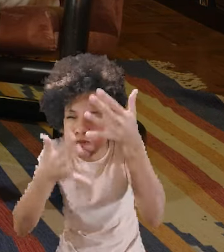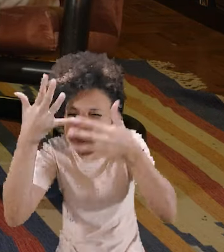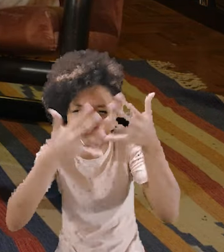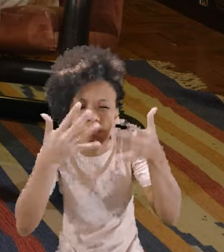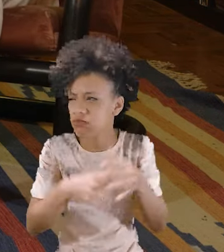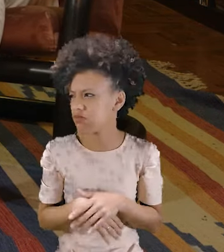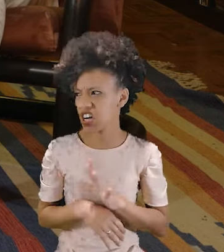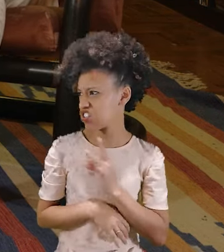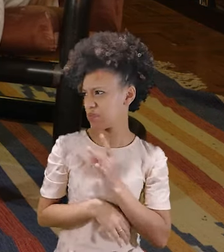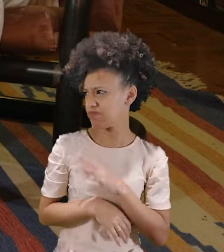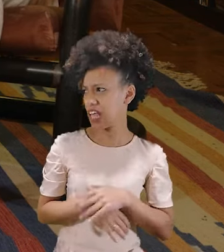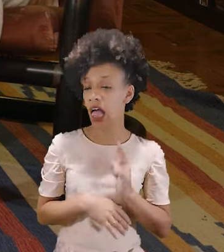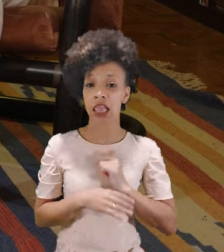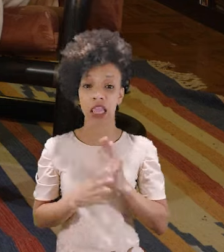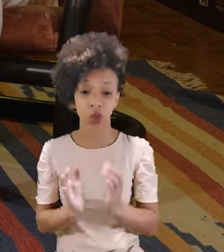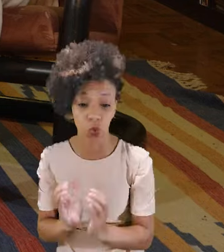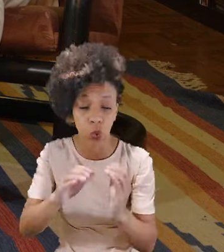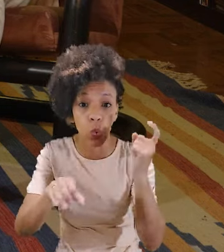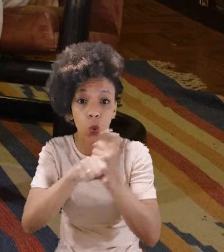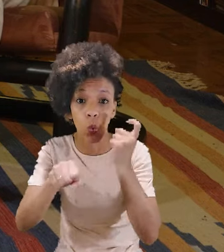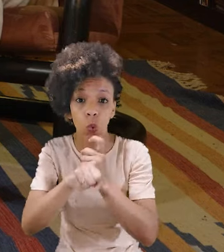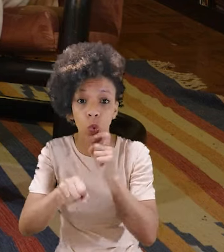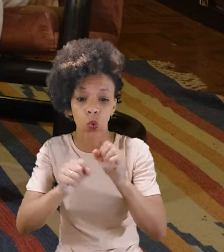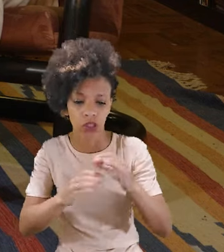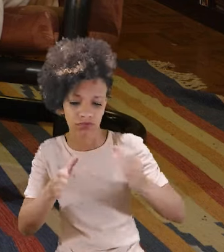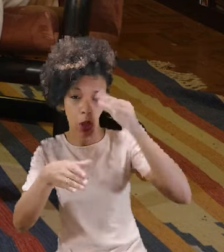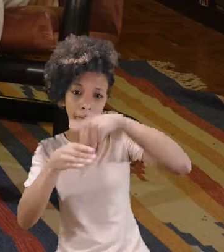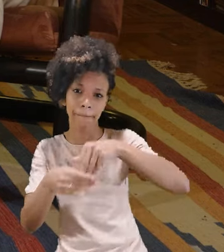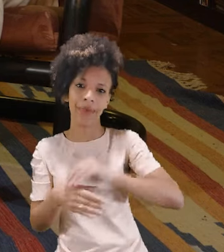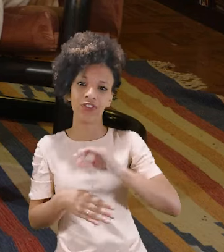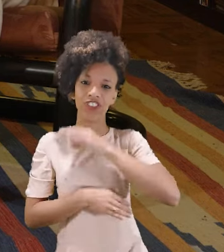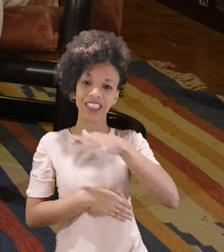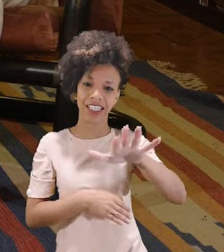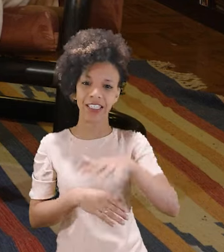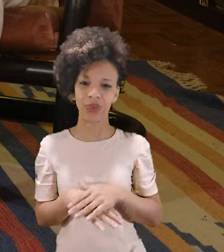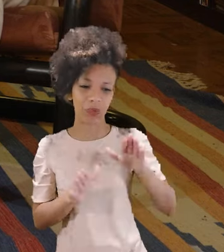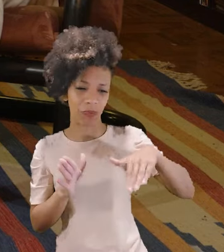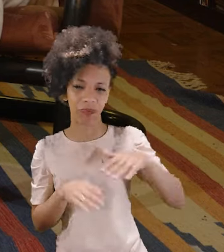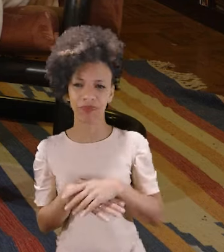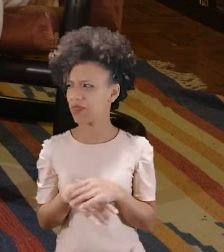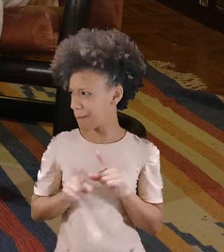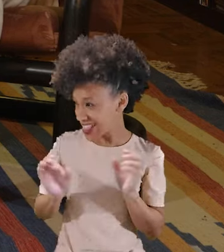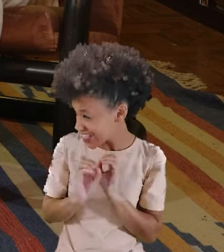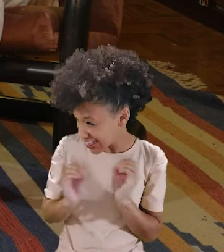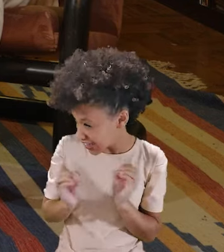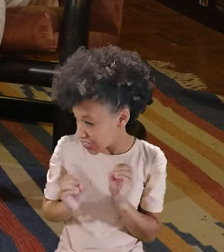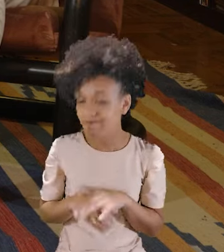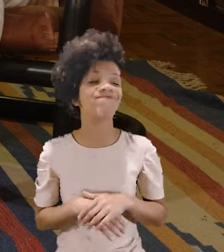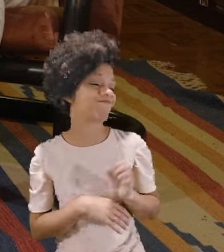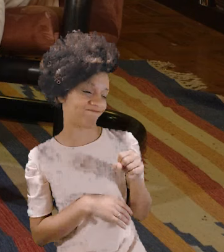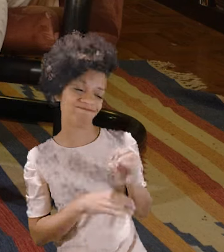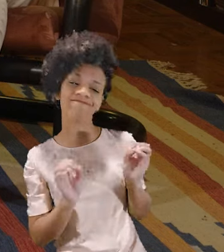00 tá favorável Pois é toma esse Berg no meio de Santos imagina como assim mas é nada